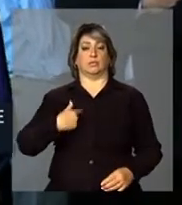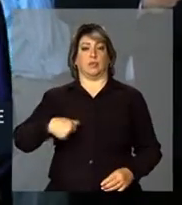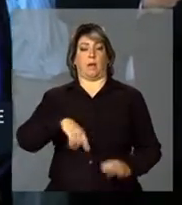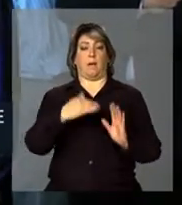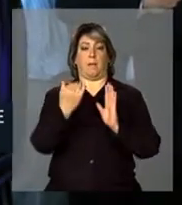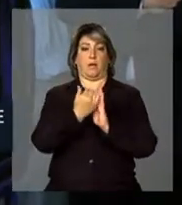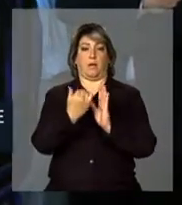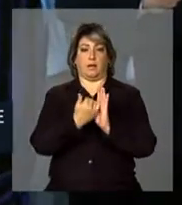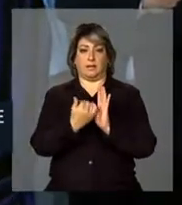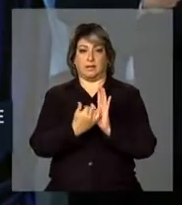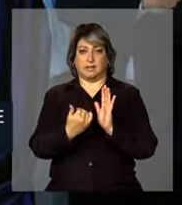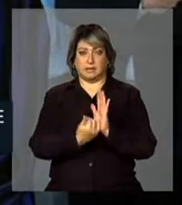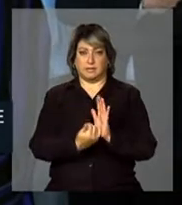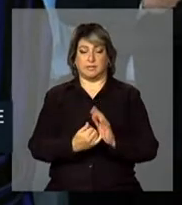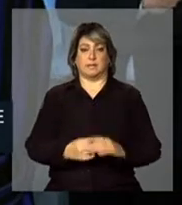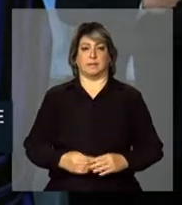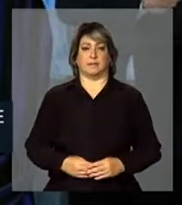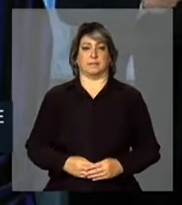programa